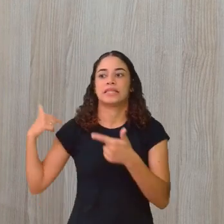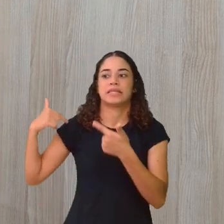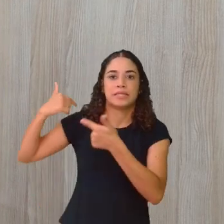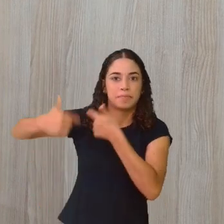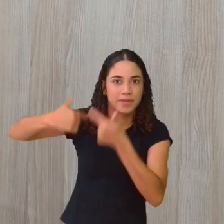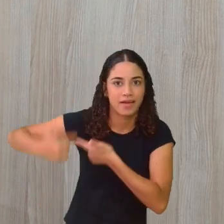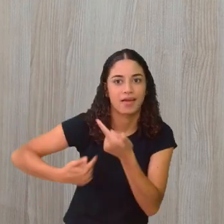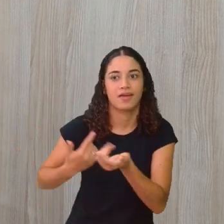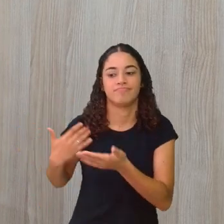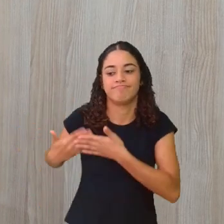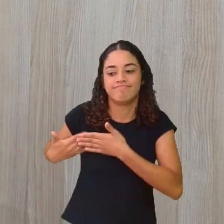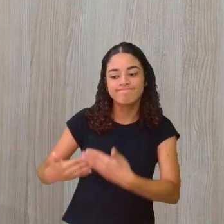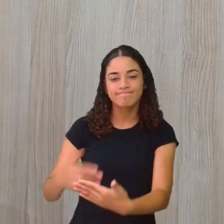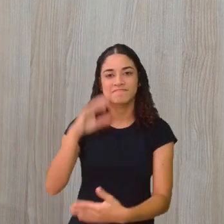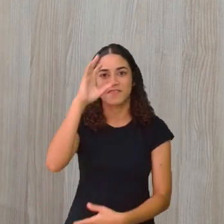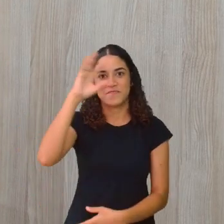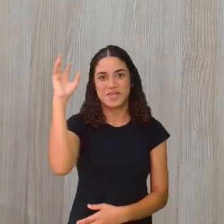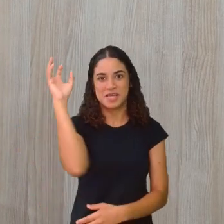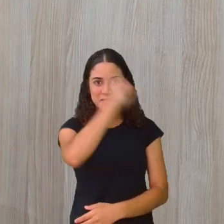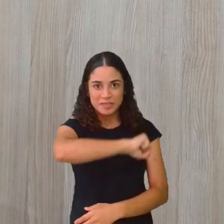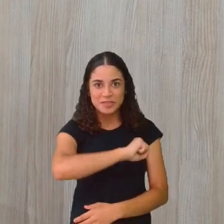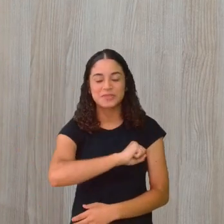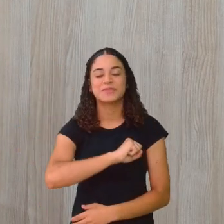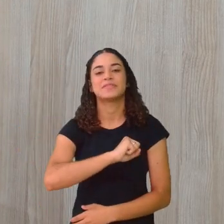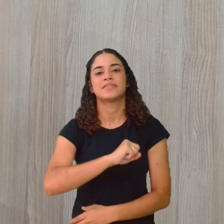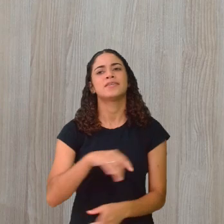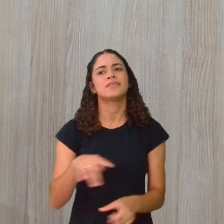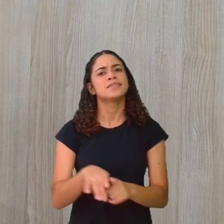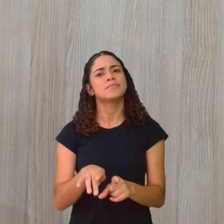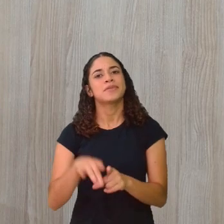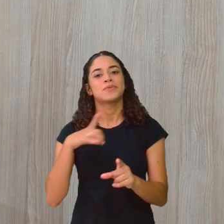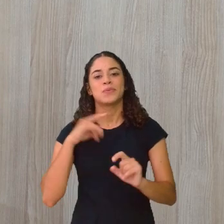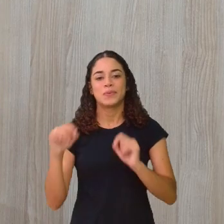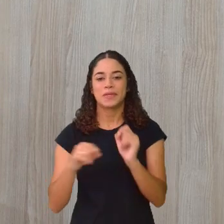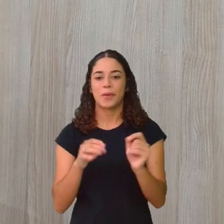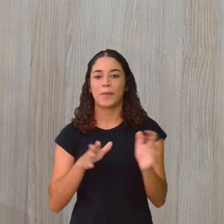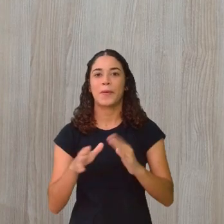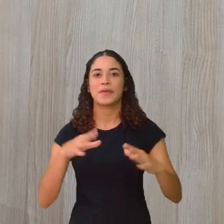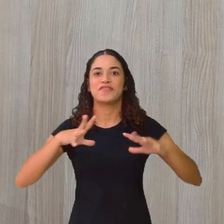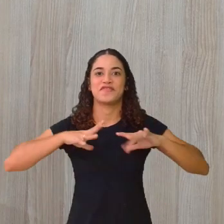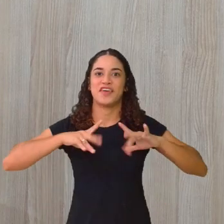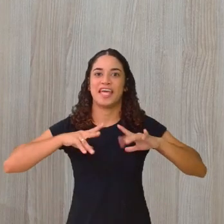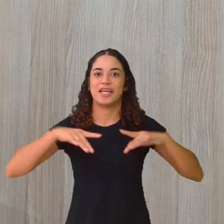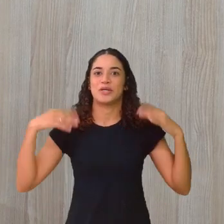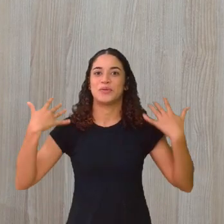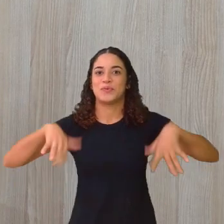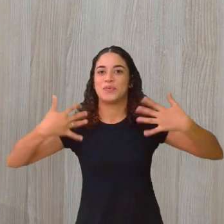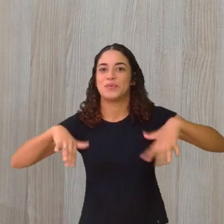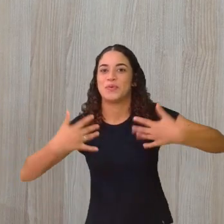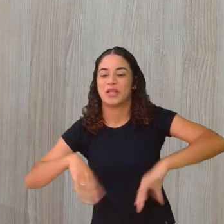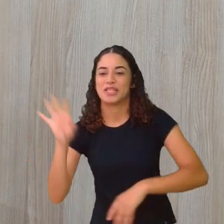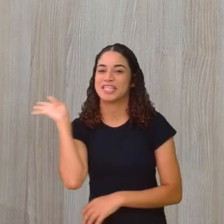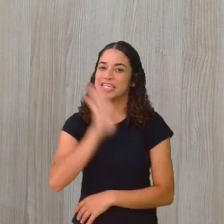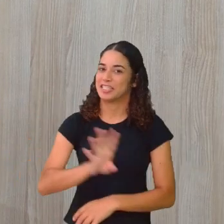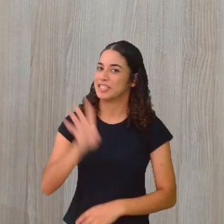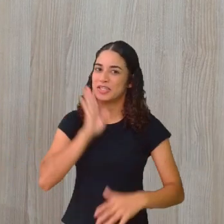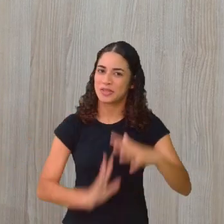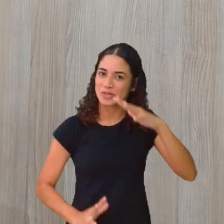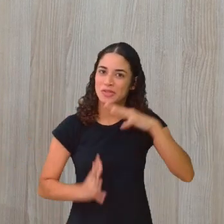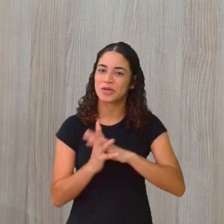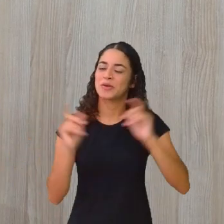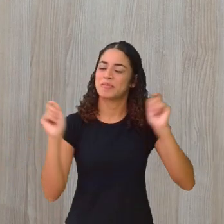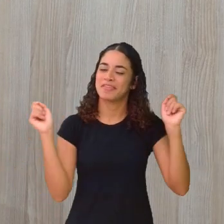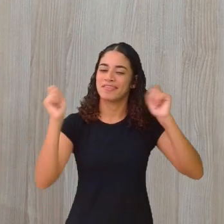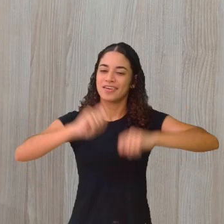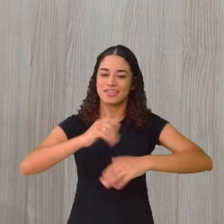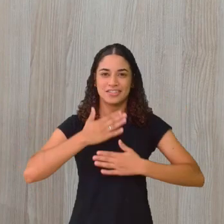muito aprendizado, né? E já chegando essa temporada de férias, né, professor Luciano, que é massa, férias para a gente